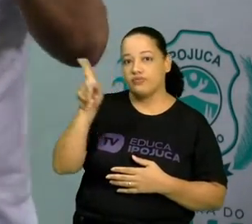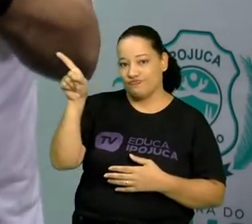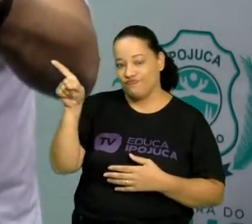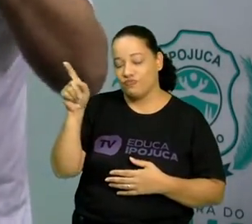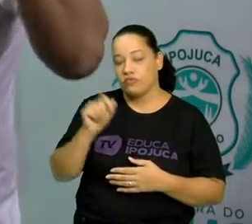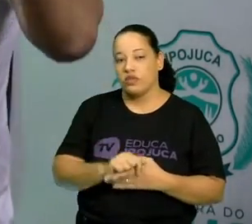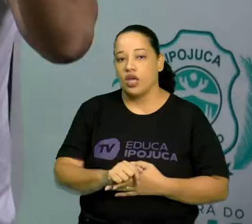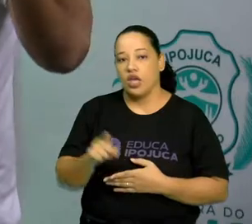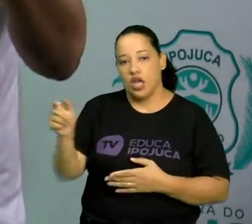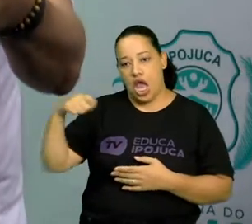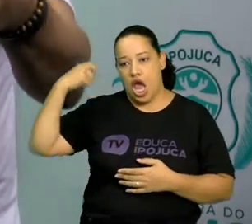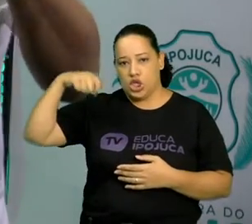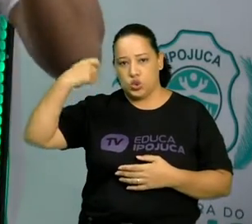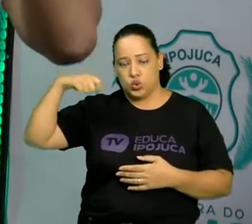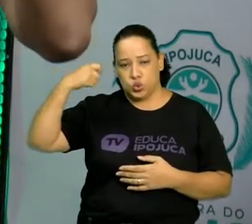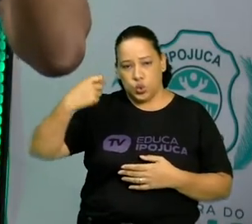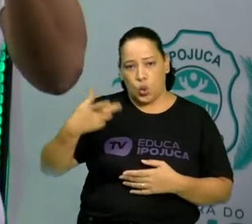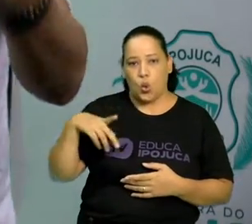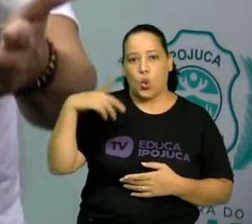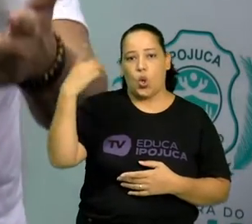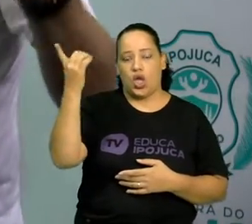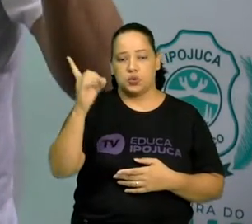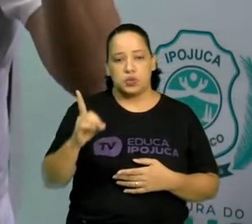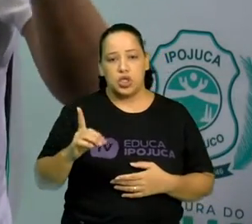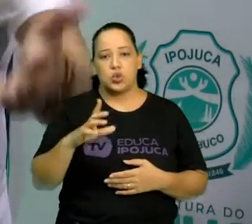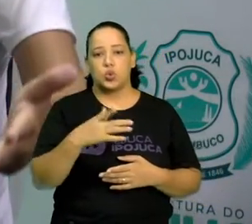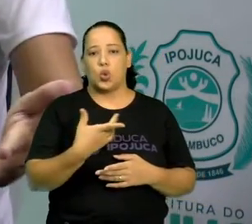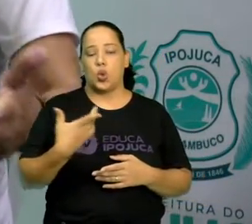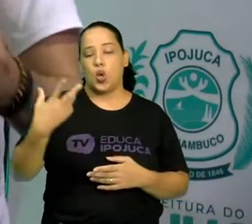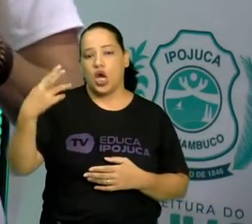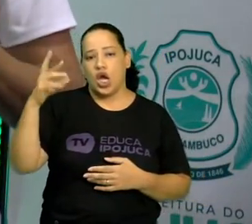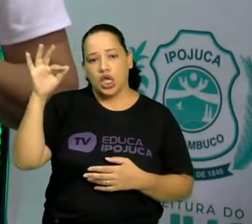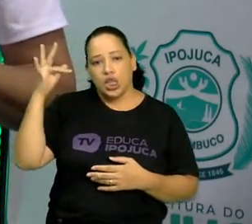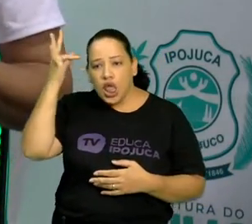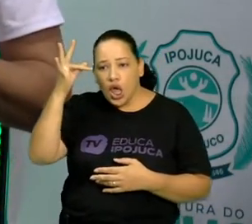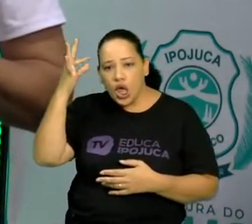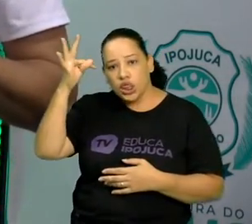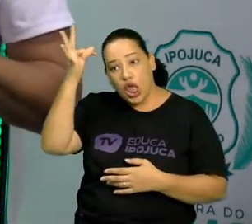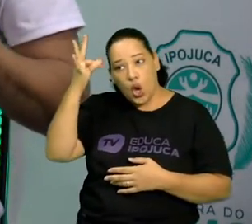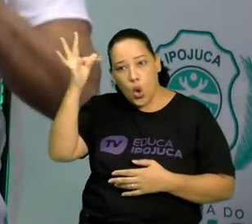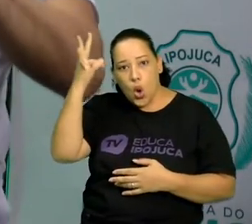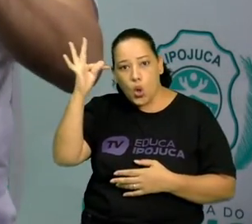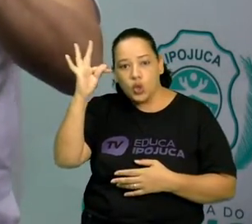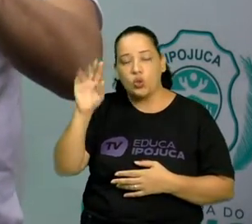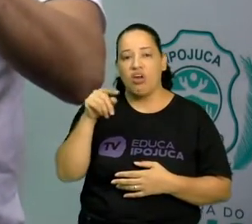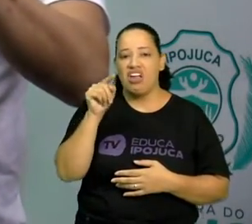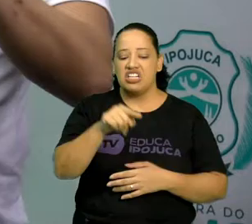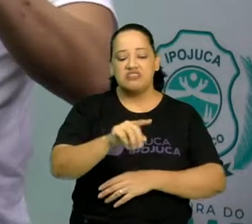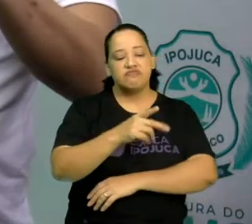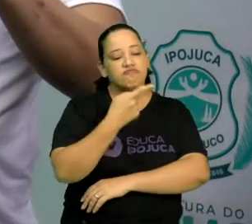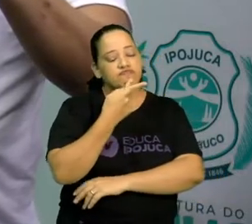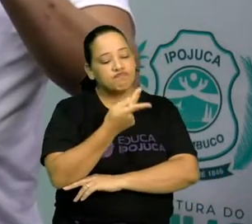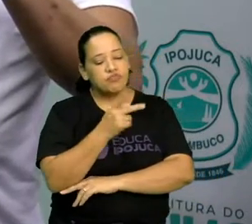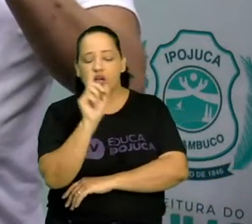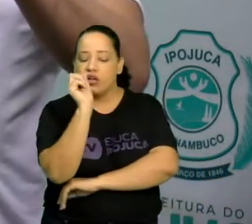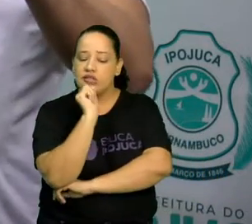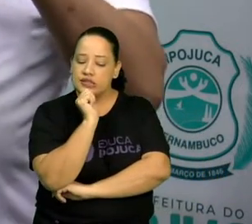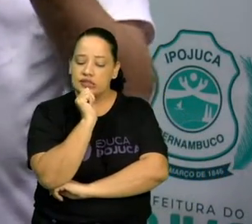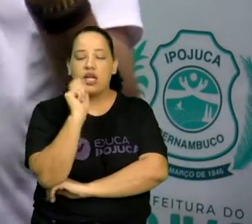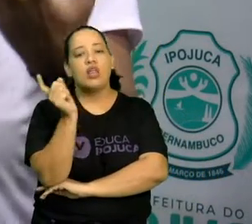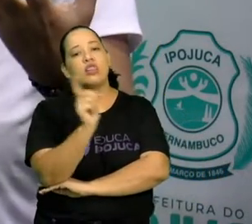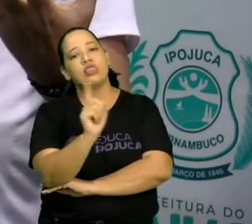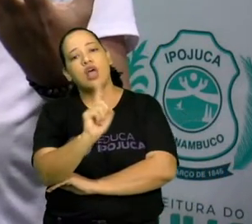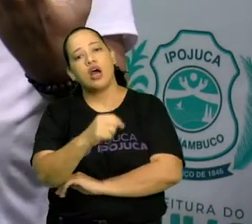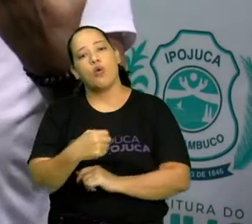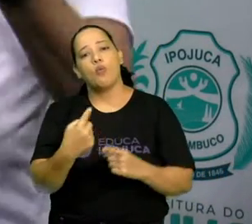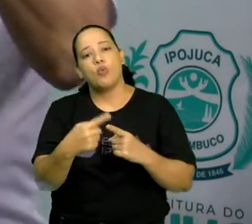Stanislavski, ator, diretor, dramaturgo, teórico, ele vai dizer não. A gente